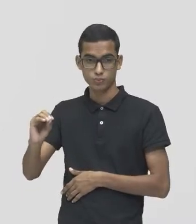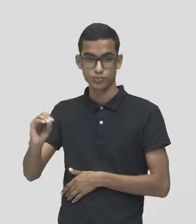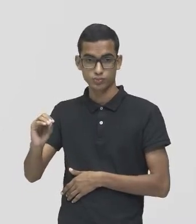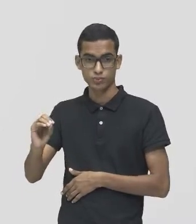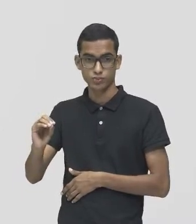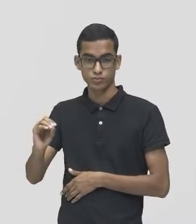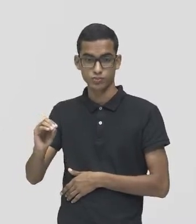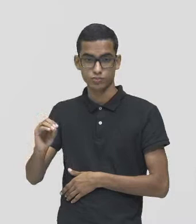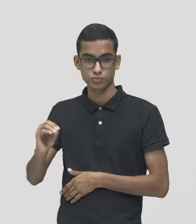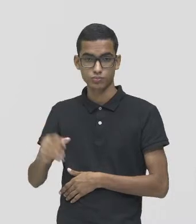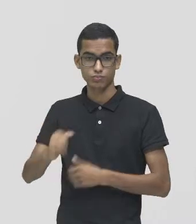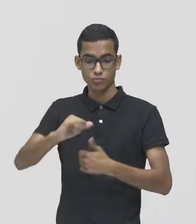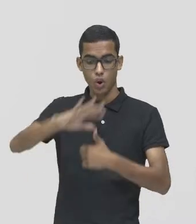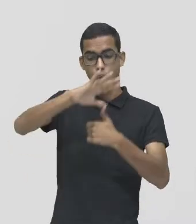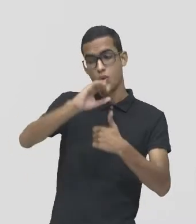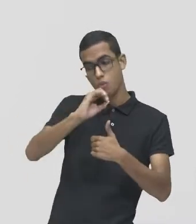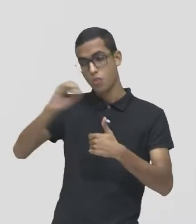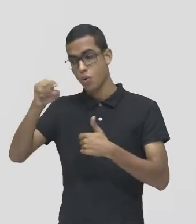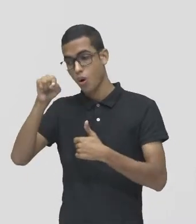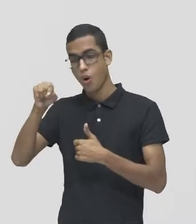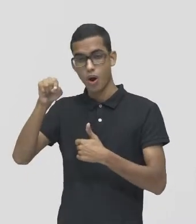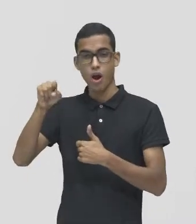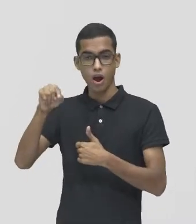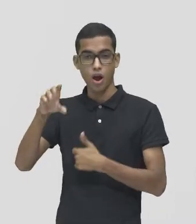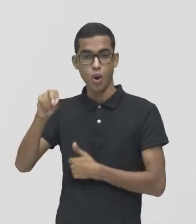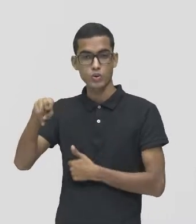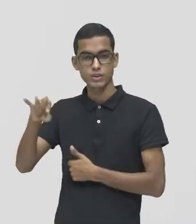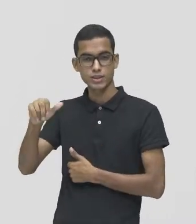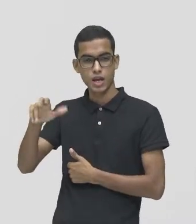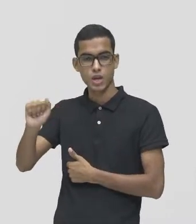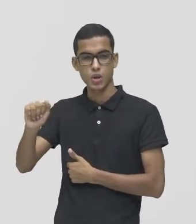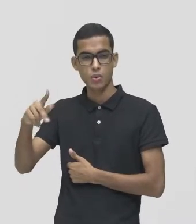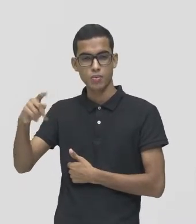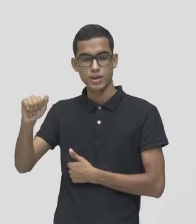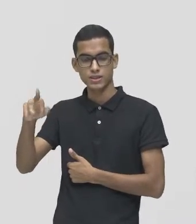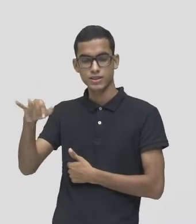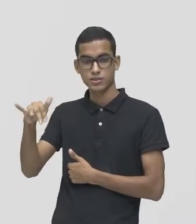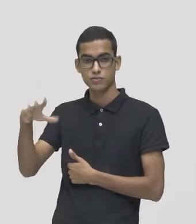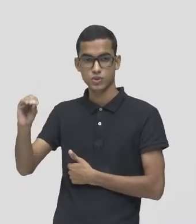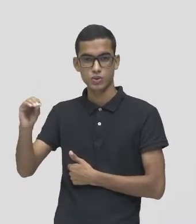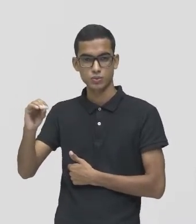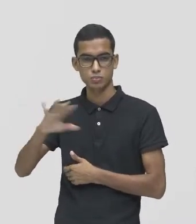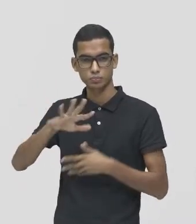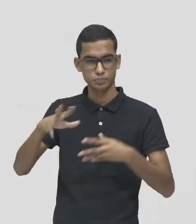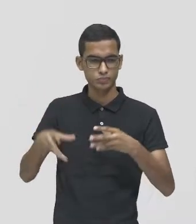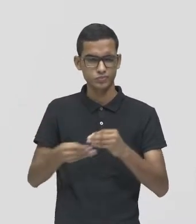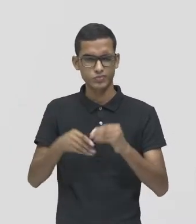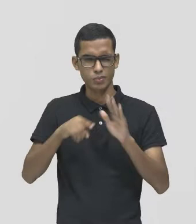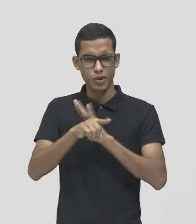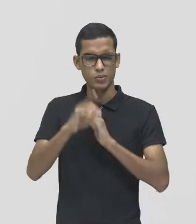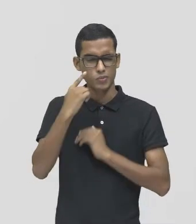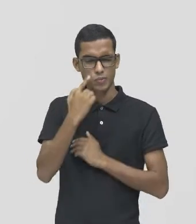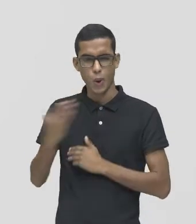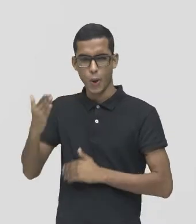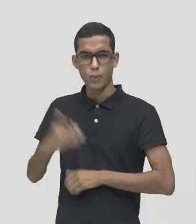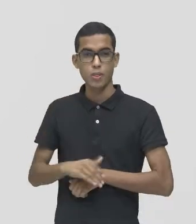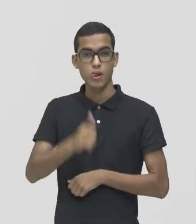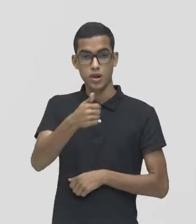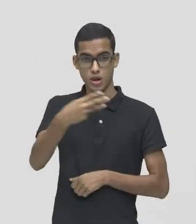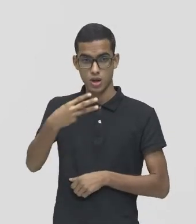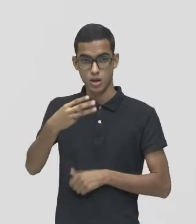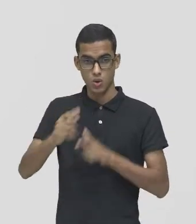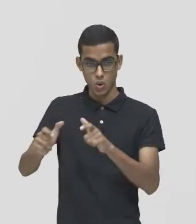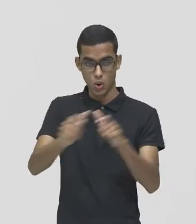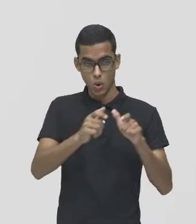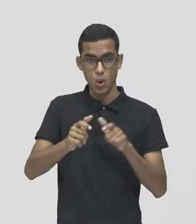a costa oeste, que é banhada pelo Oceano Pacífico. Vamos fazer o comentário dessa questão? As 13 colônias eram